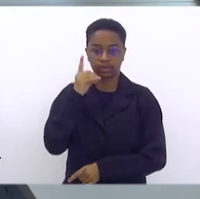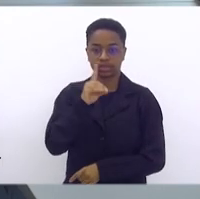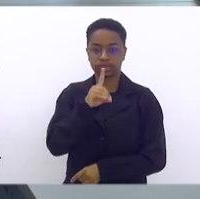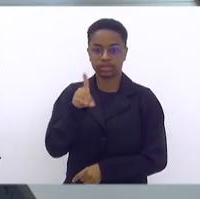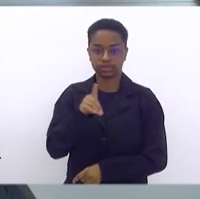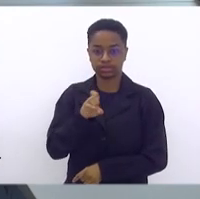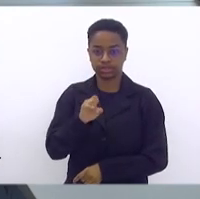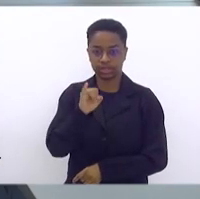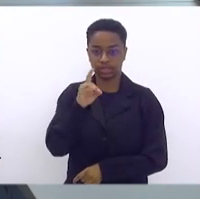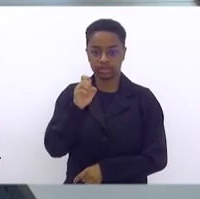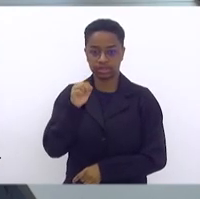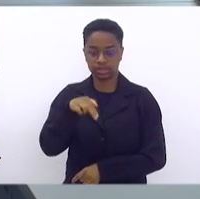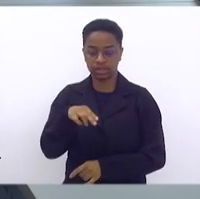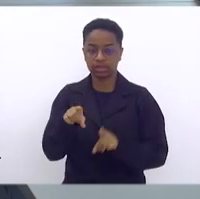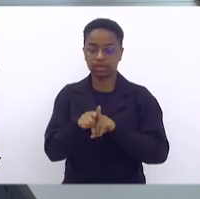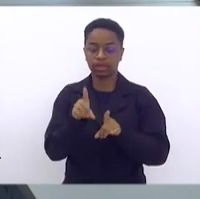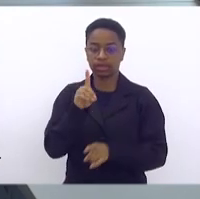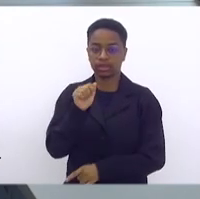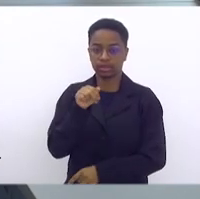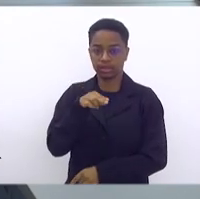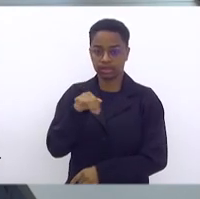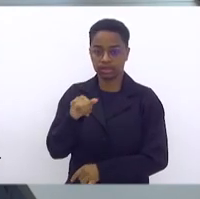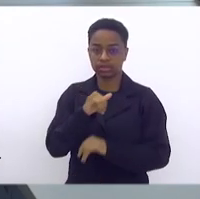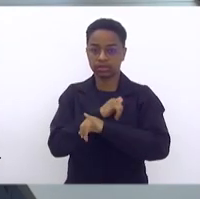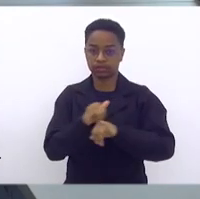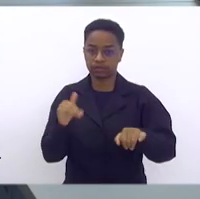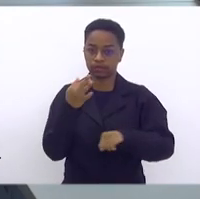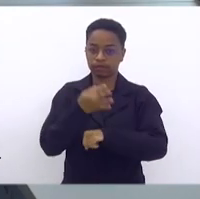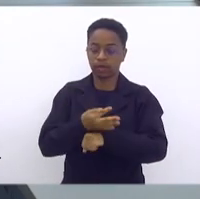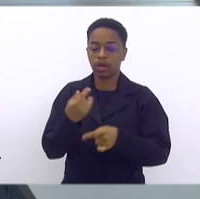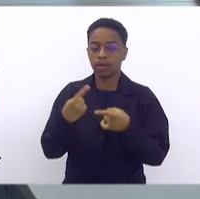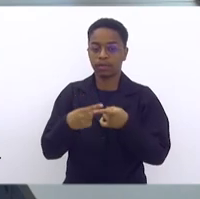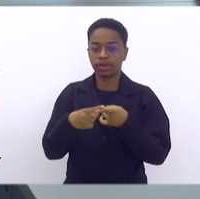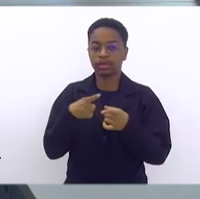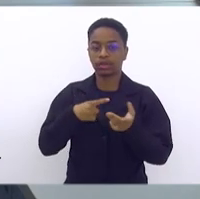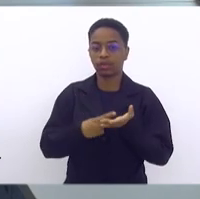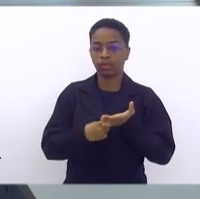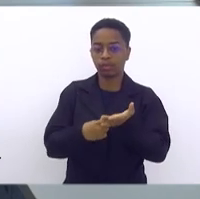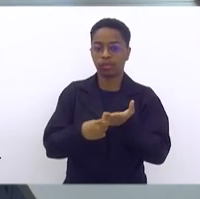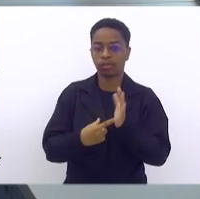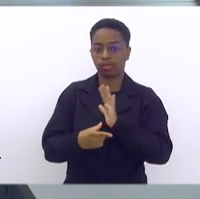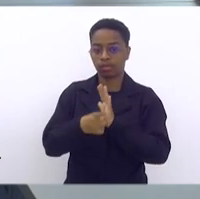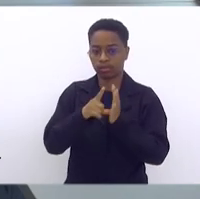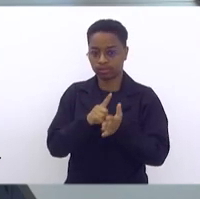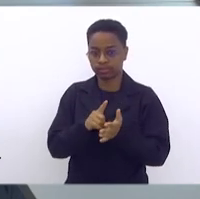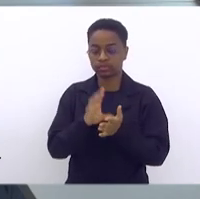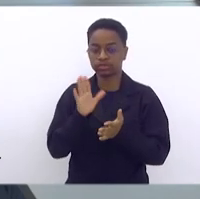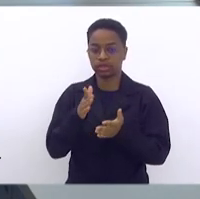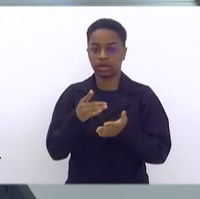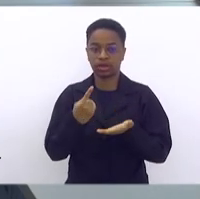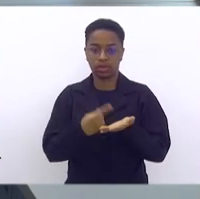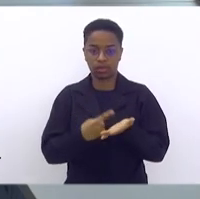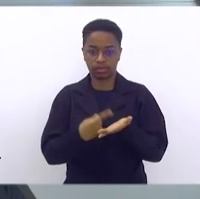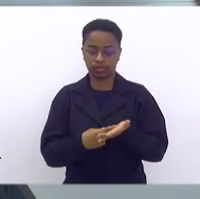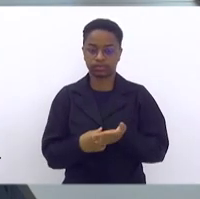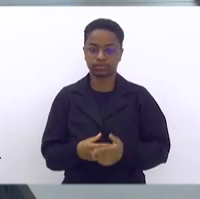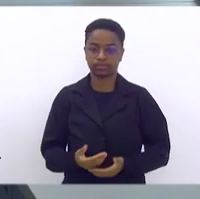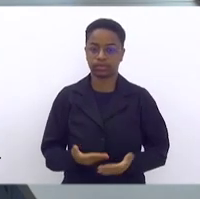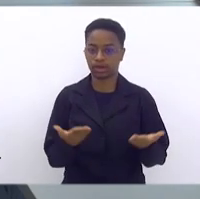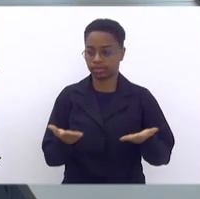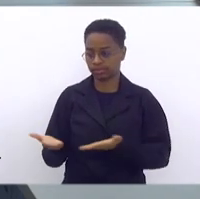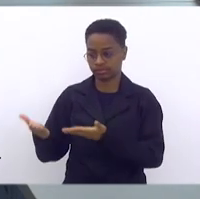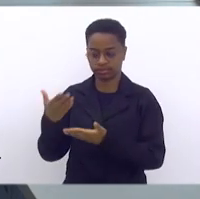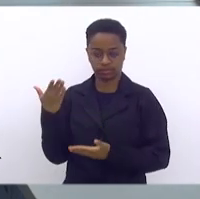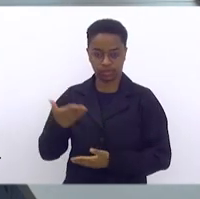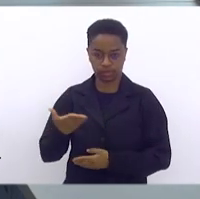Dani justificaram a sua ausência em razão de compromissos anteriormente assumidos. Deputado Luiz Paulo.